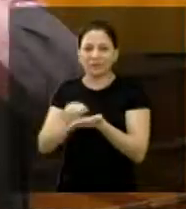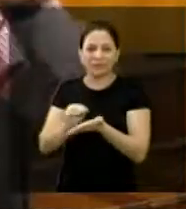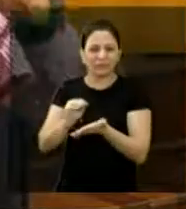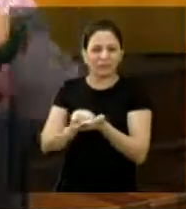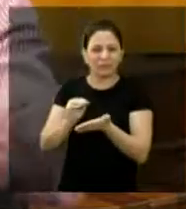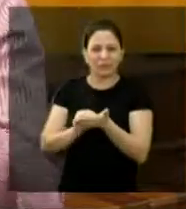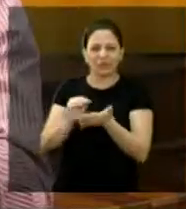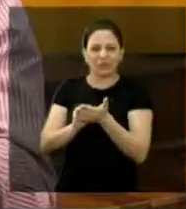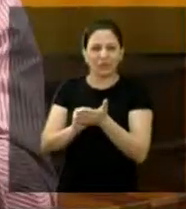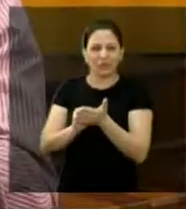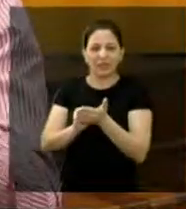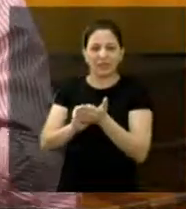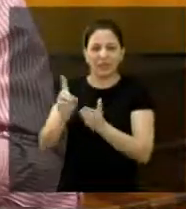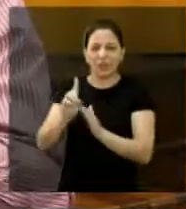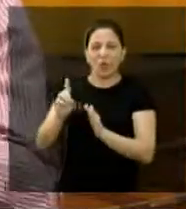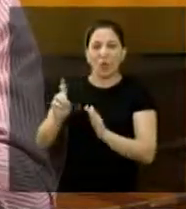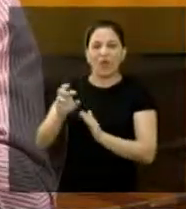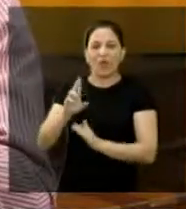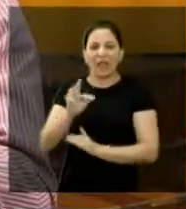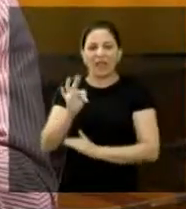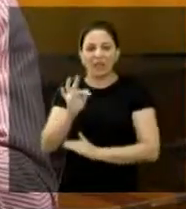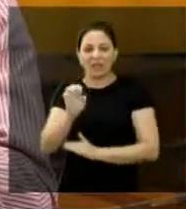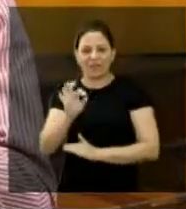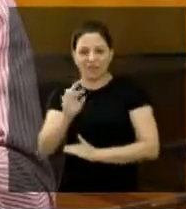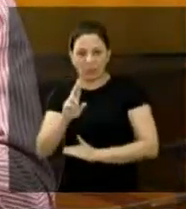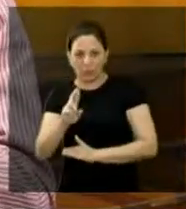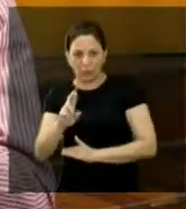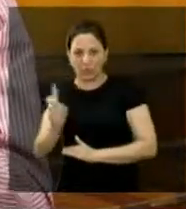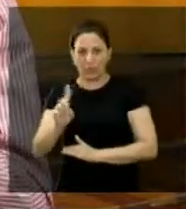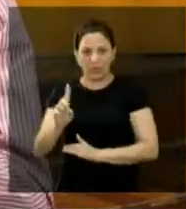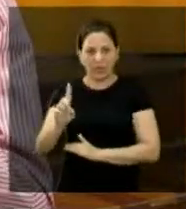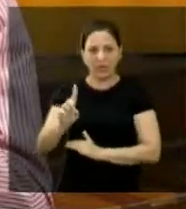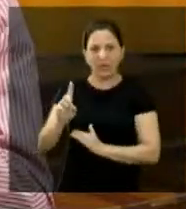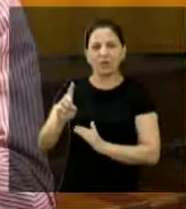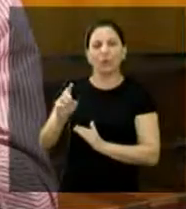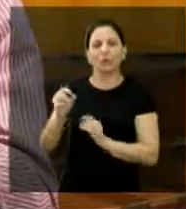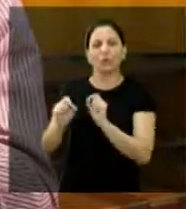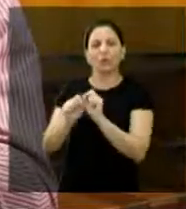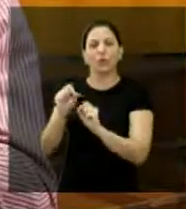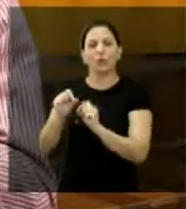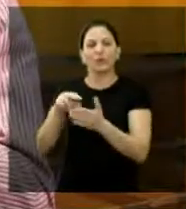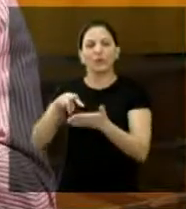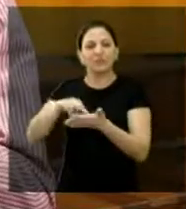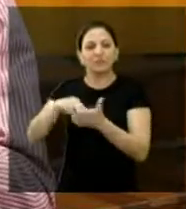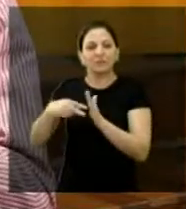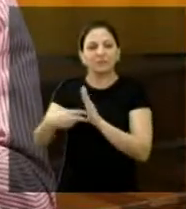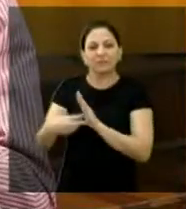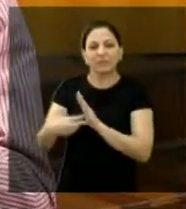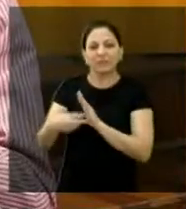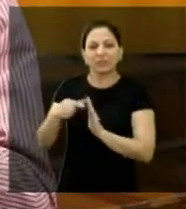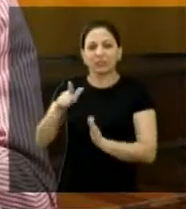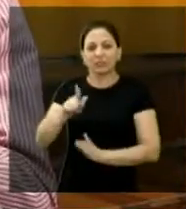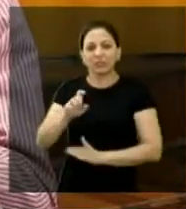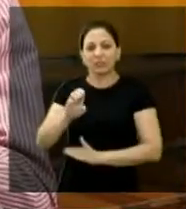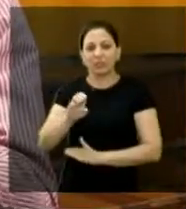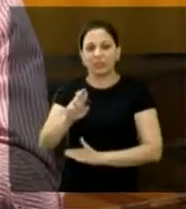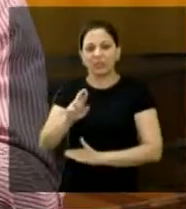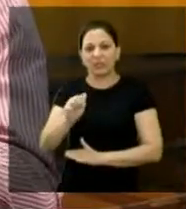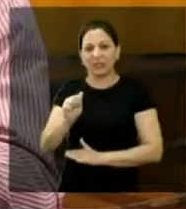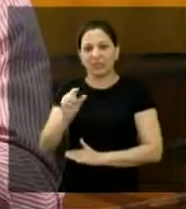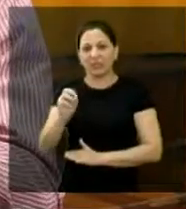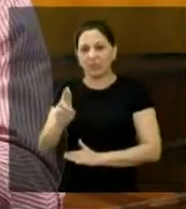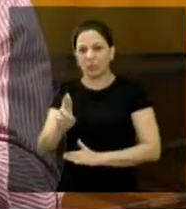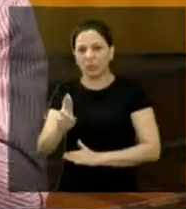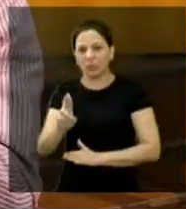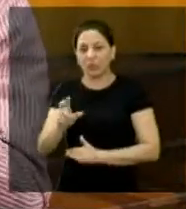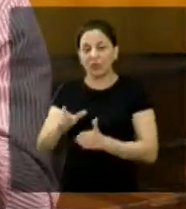não os refletores, a iluminação comum do estádio, esses refletores seriam esses geradores seriam desligados às 18